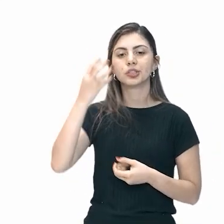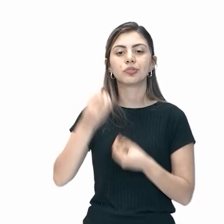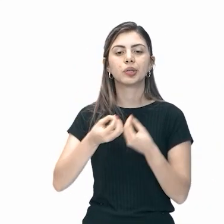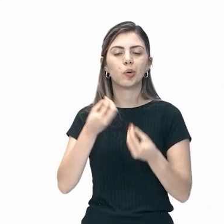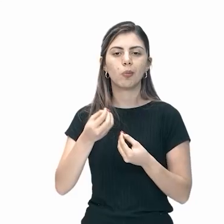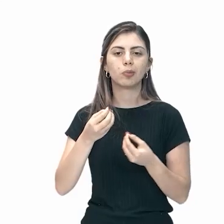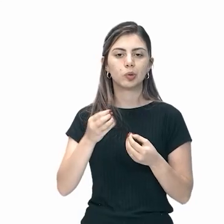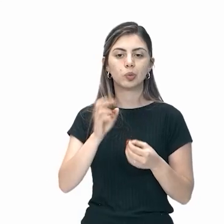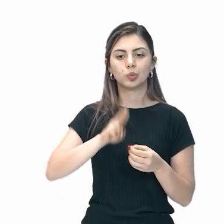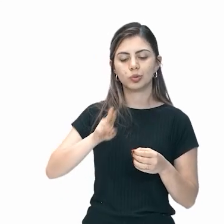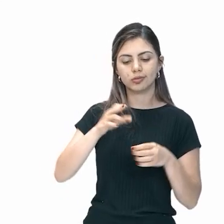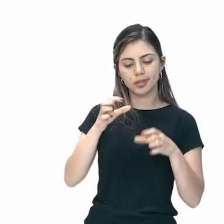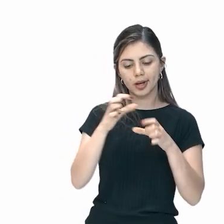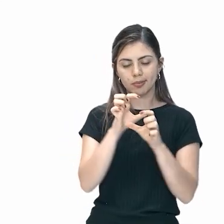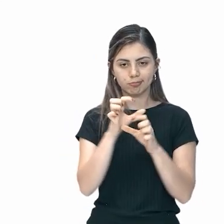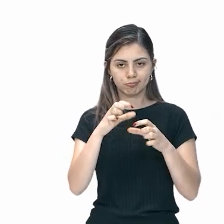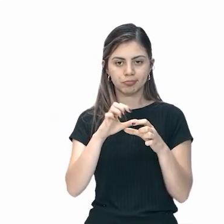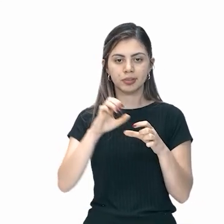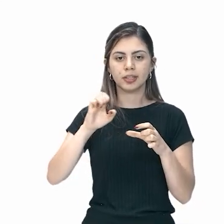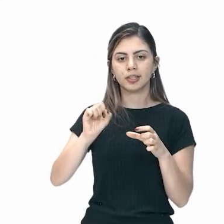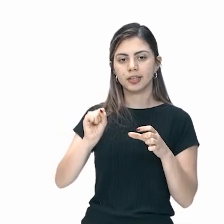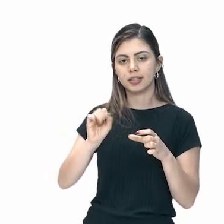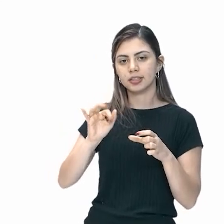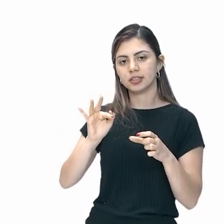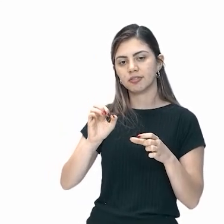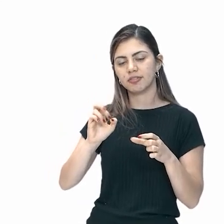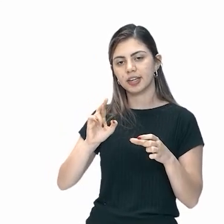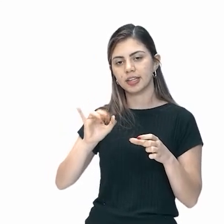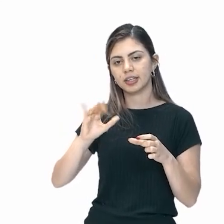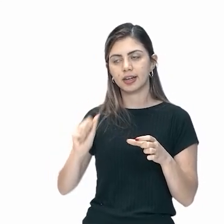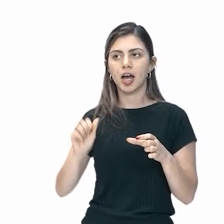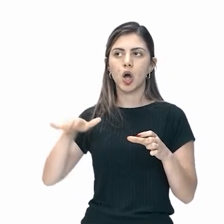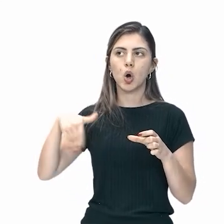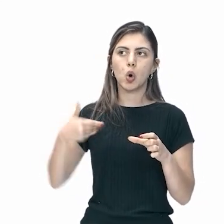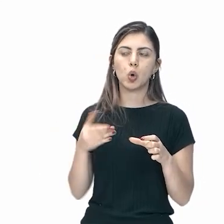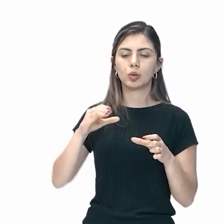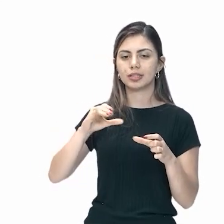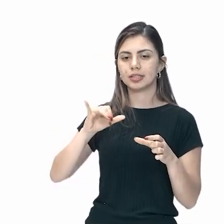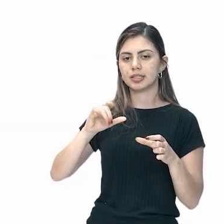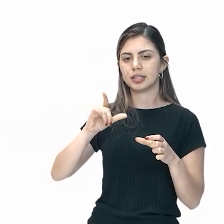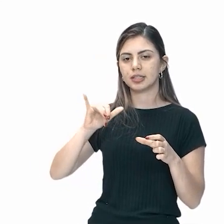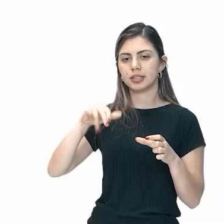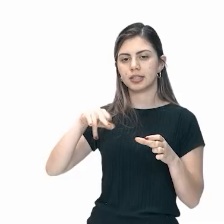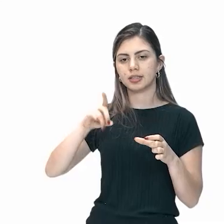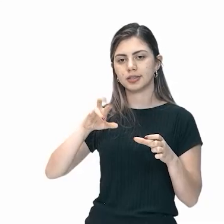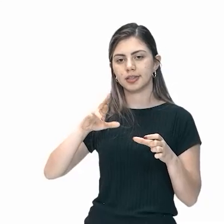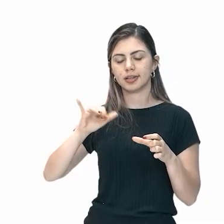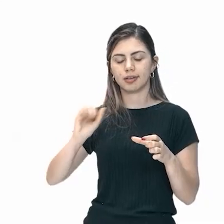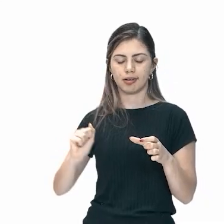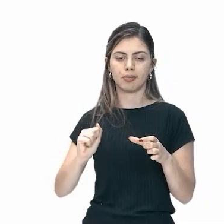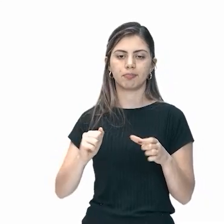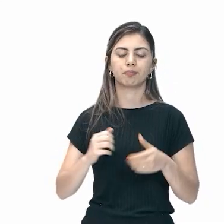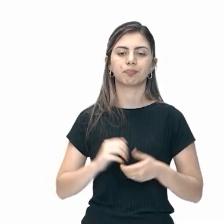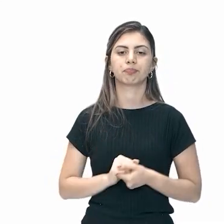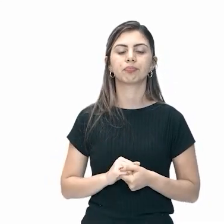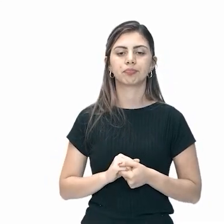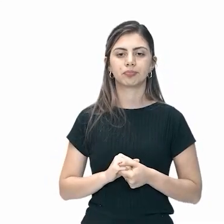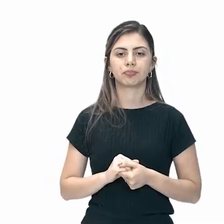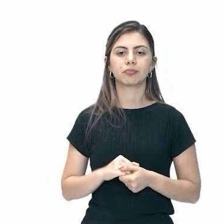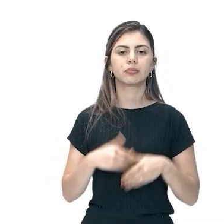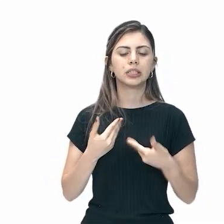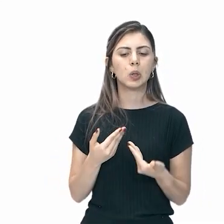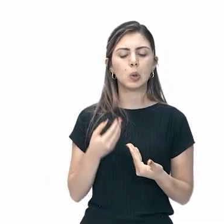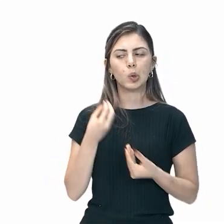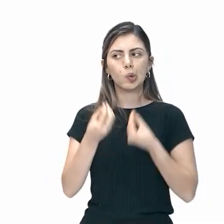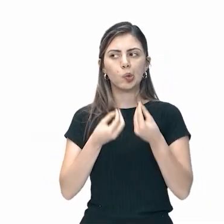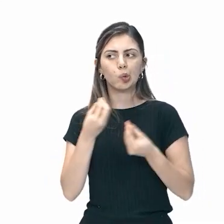lente. É uma lente esférica ou uma lente cilíndrica. Depende do teu problema. Professor Kelvin, como é que